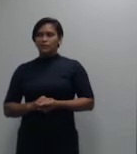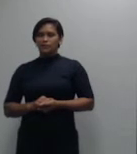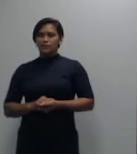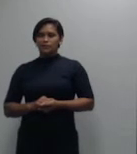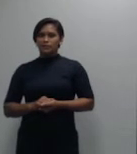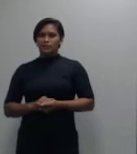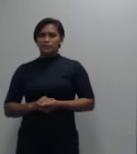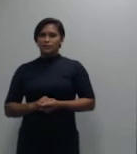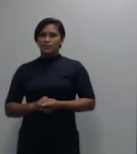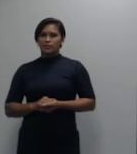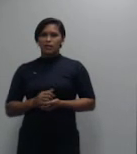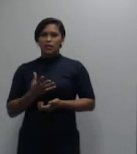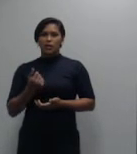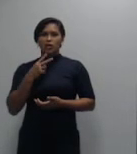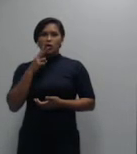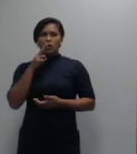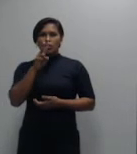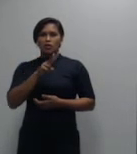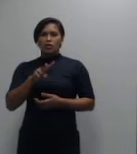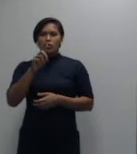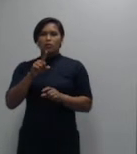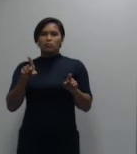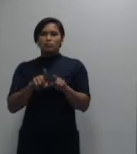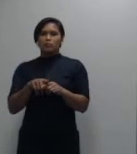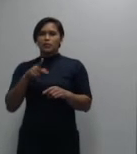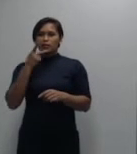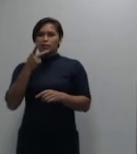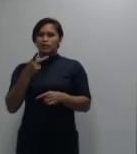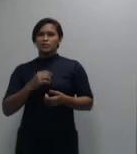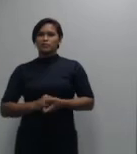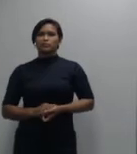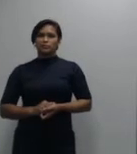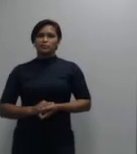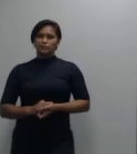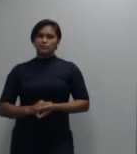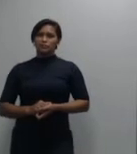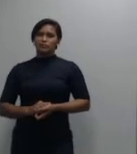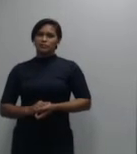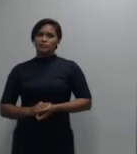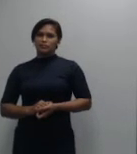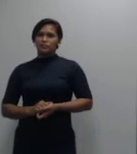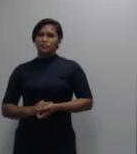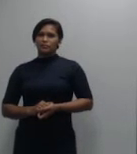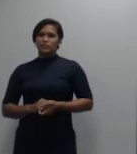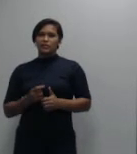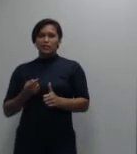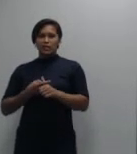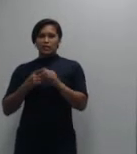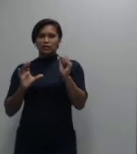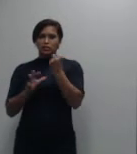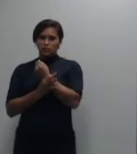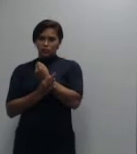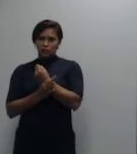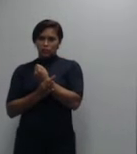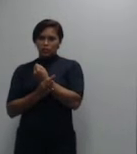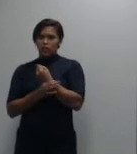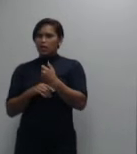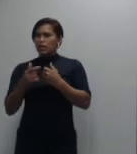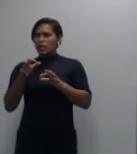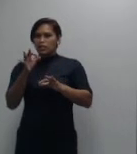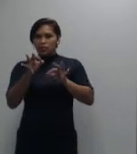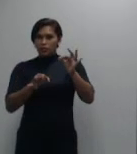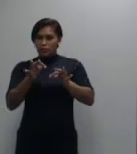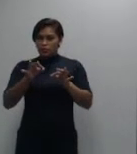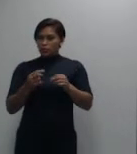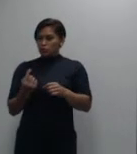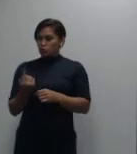avançar em algo que já vem falando há muito tempo a inspeção de segurança não é julgamento de um